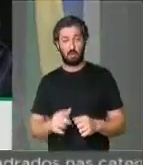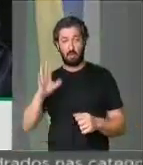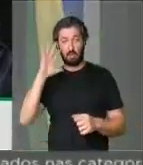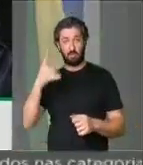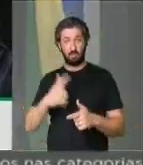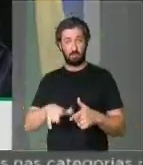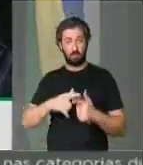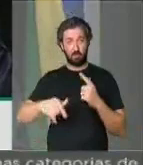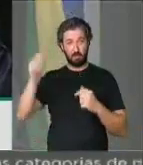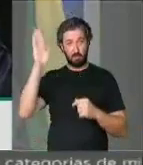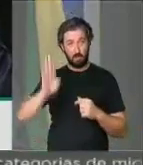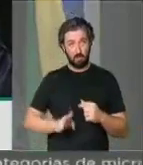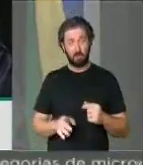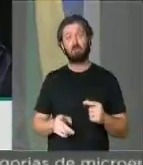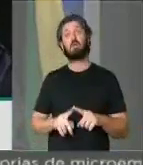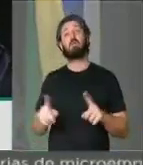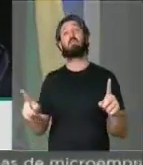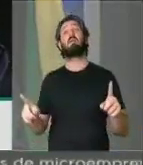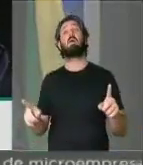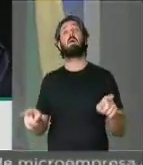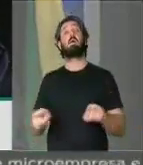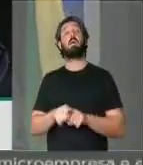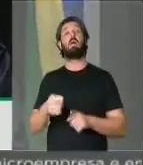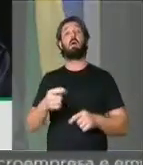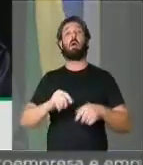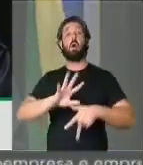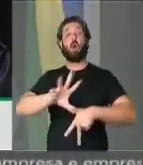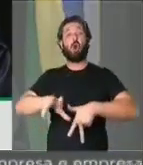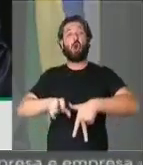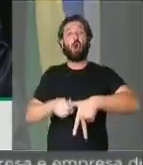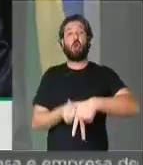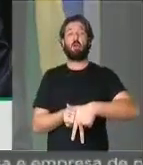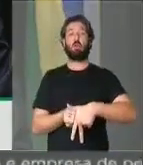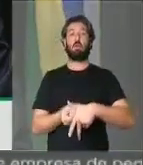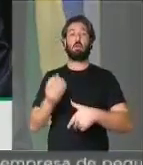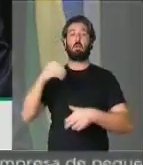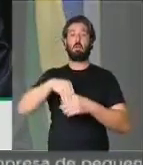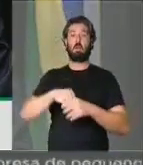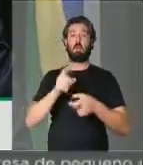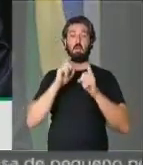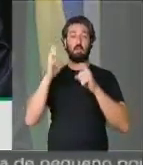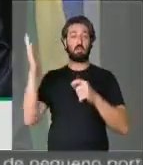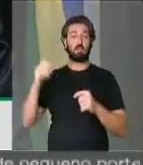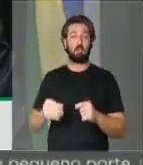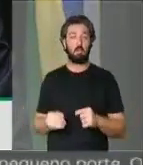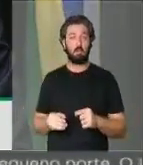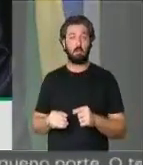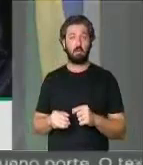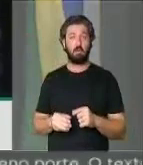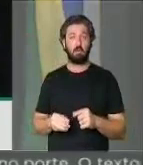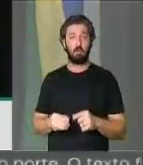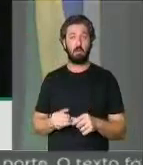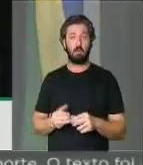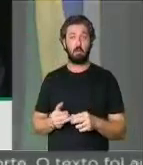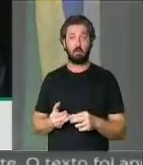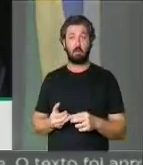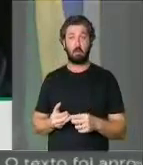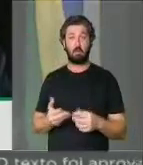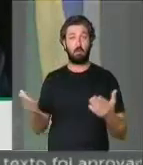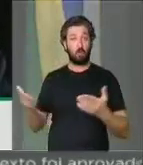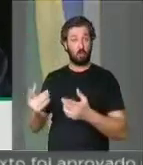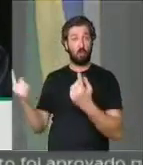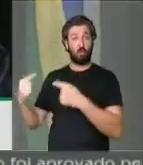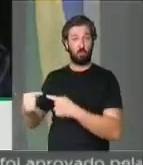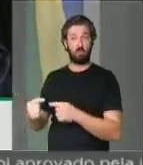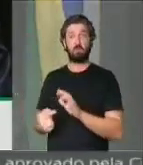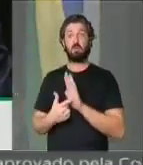resolver os problemas do país, mas pela corrupção que dominava aquela gestão. Aqueles que hoje fazem